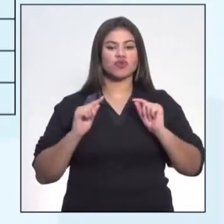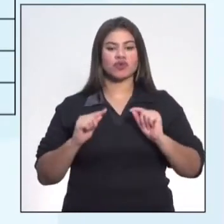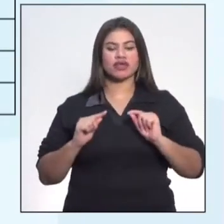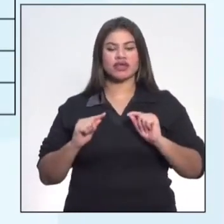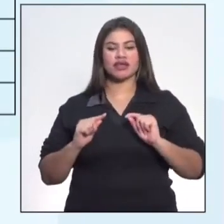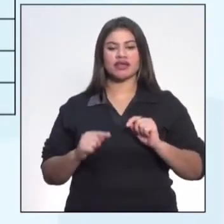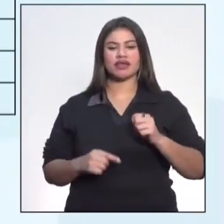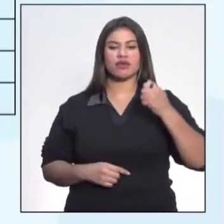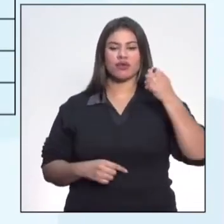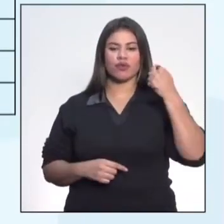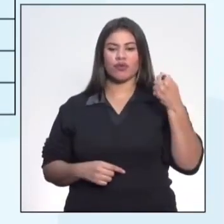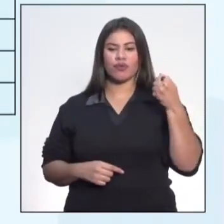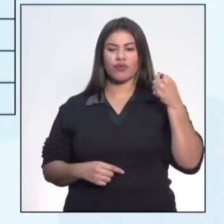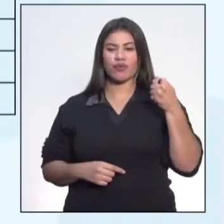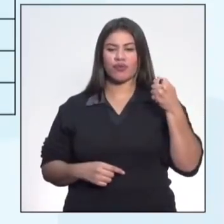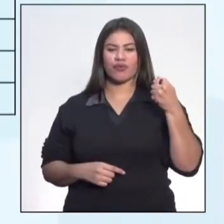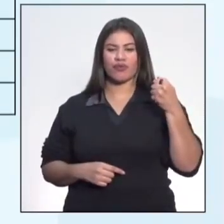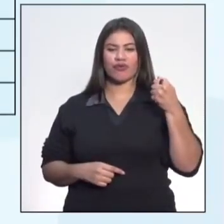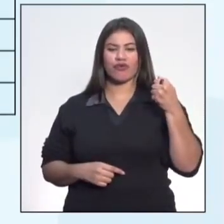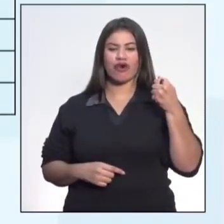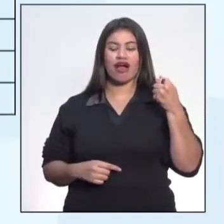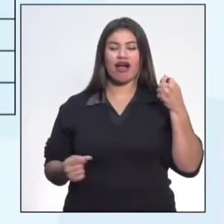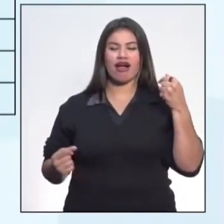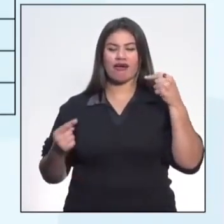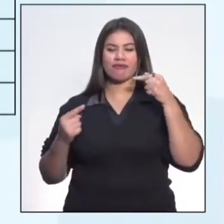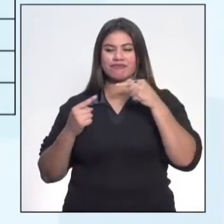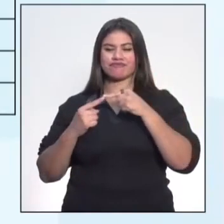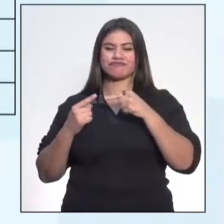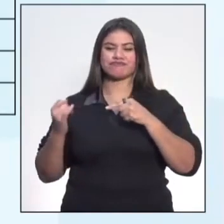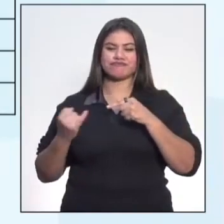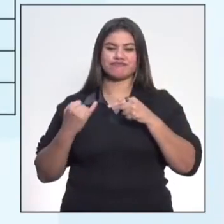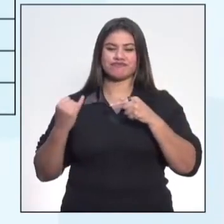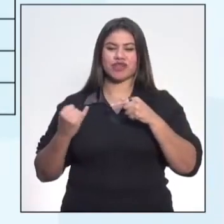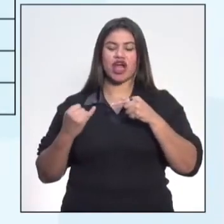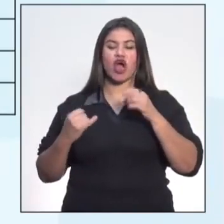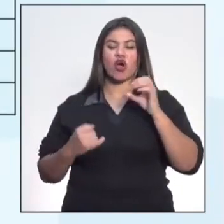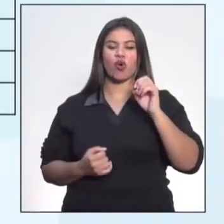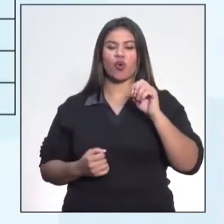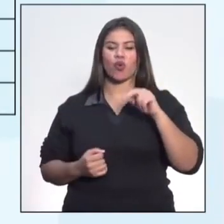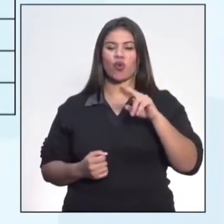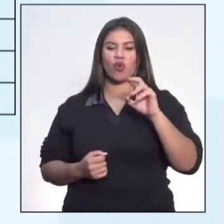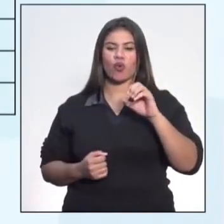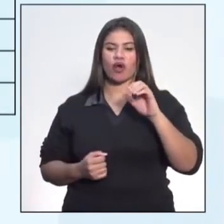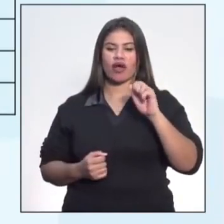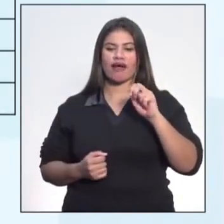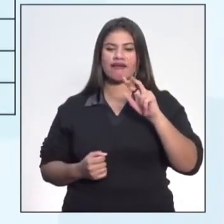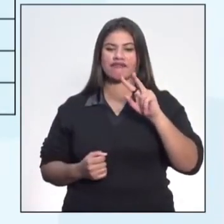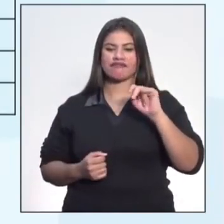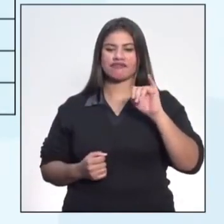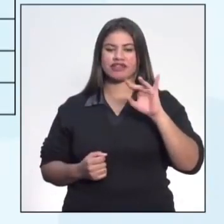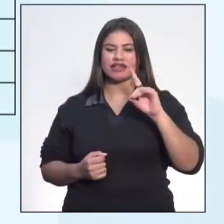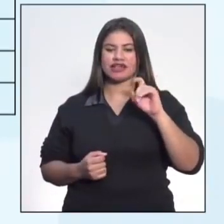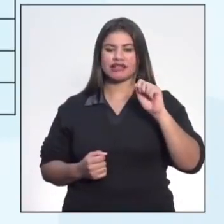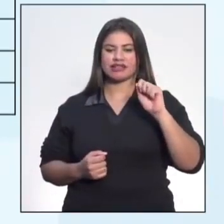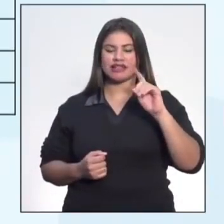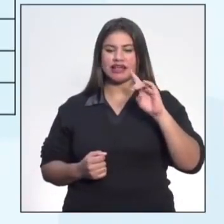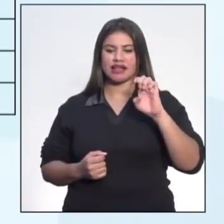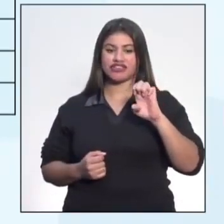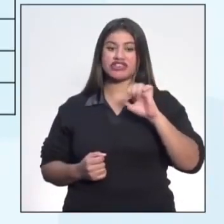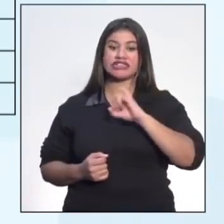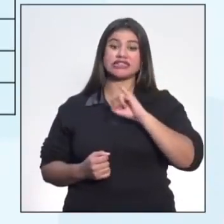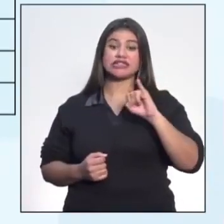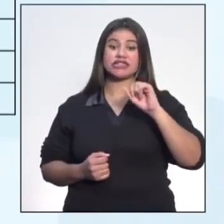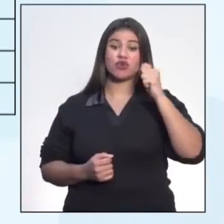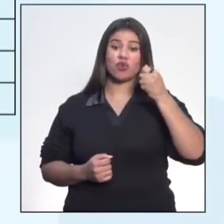tem uma relação muito importante em relação à concavidade. Se o A for um número positivo,